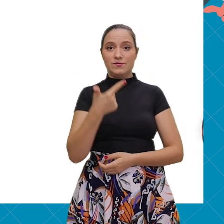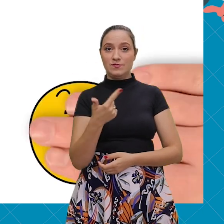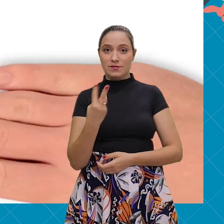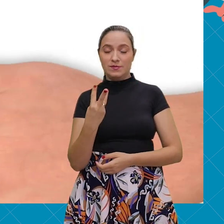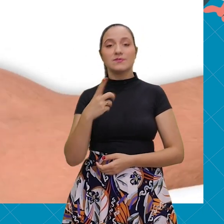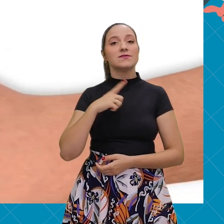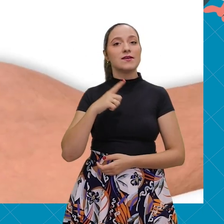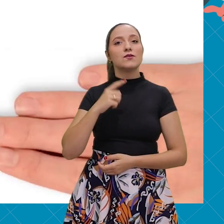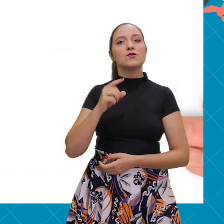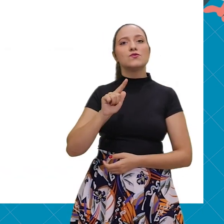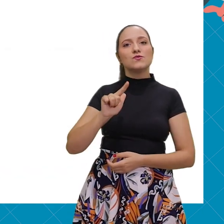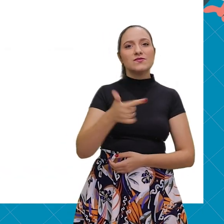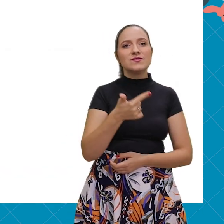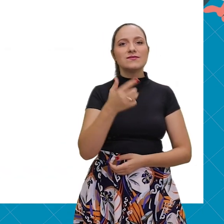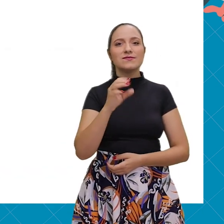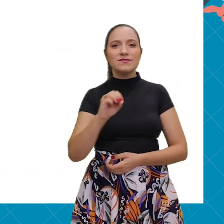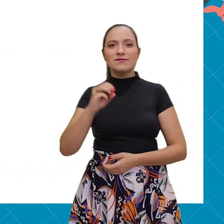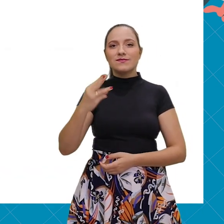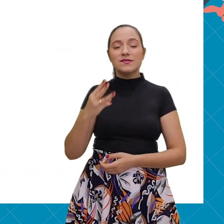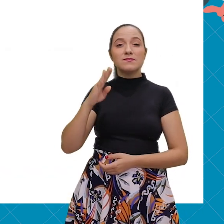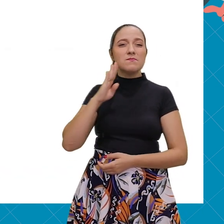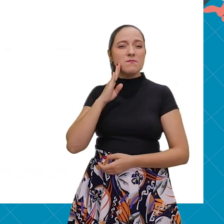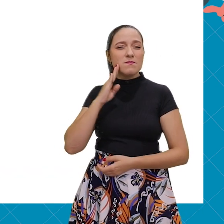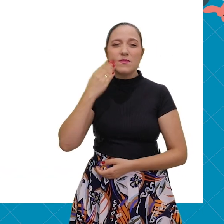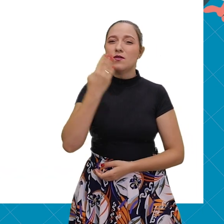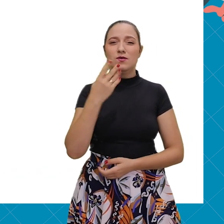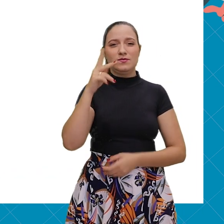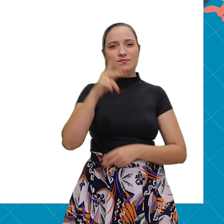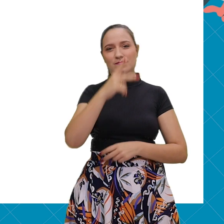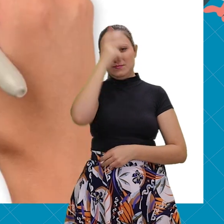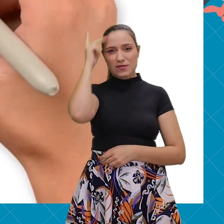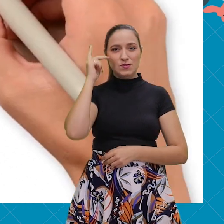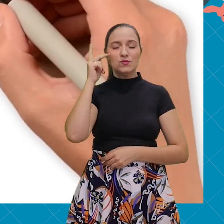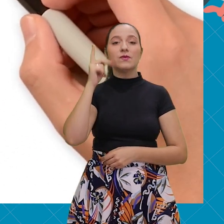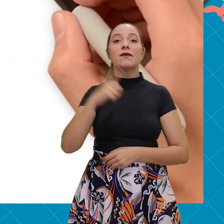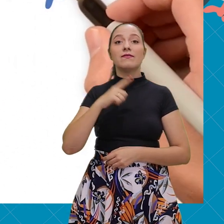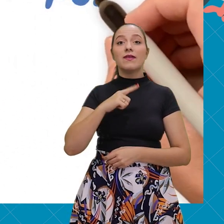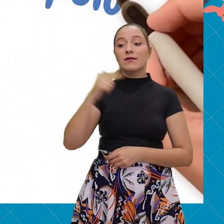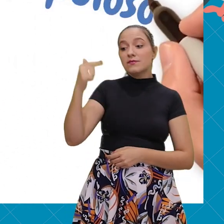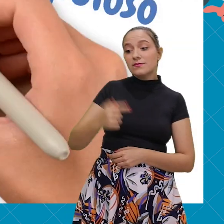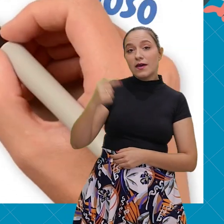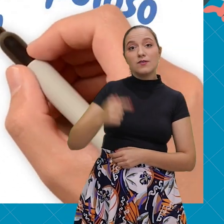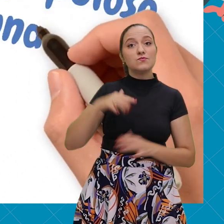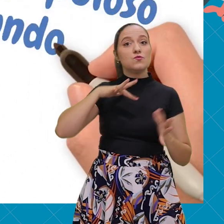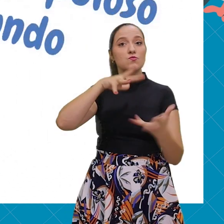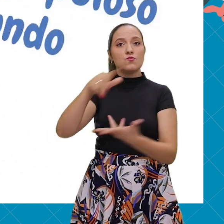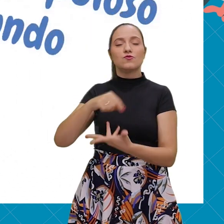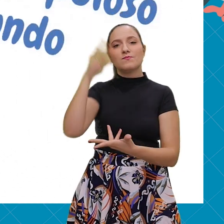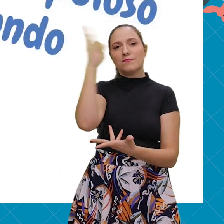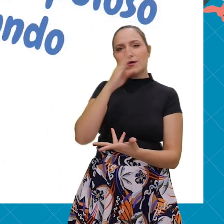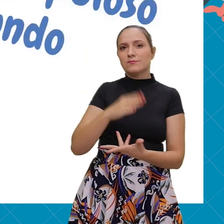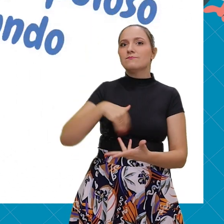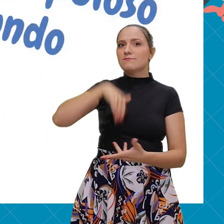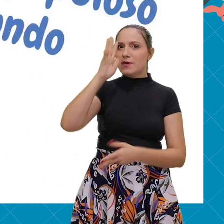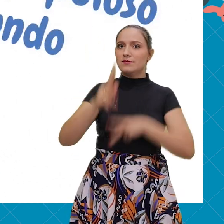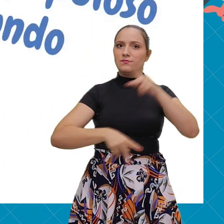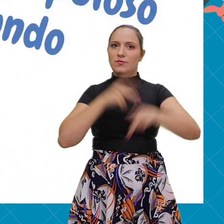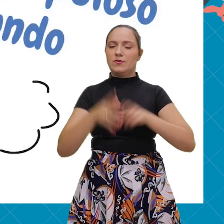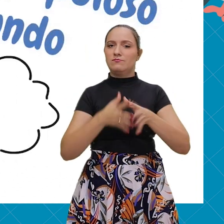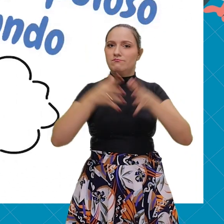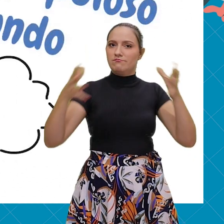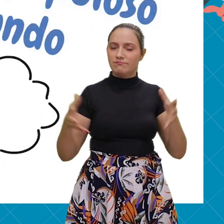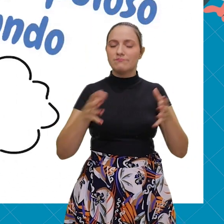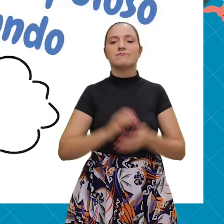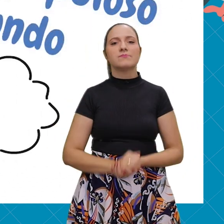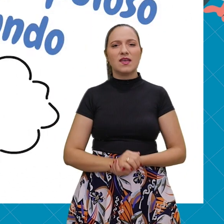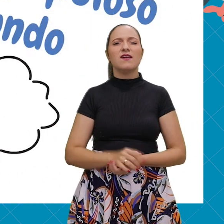de 203 milhões de pessoas, sendo o 7º país mais populoso do mundo. Obviamente, esse número nem sempre foi